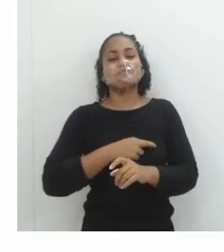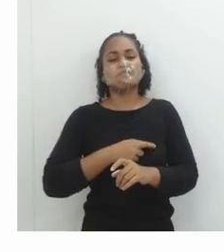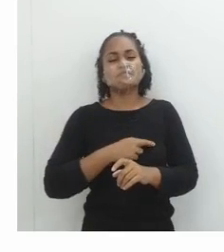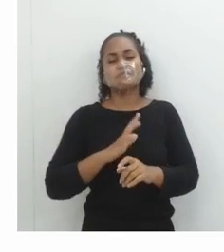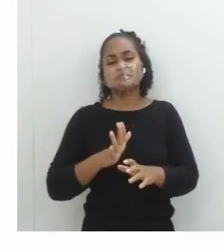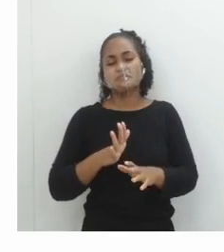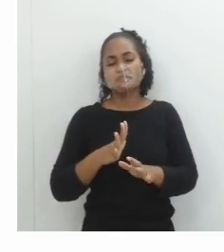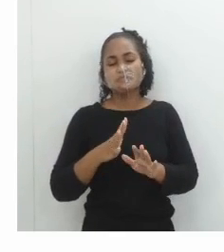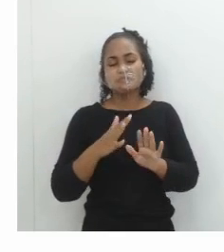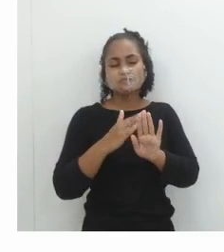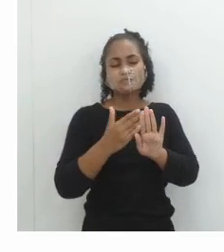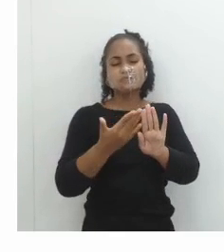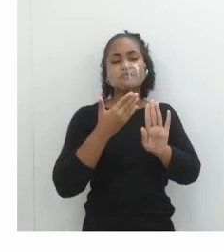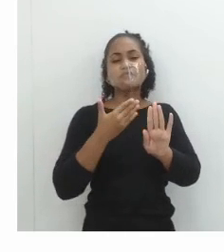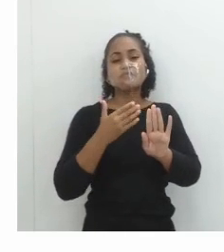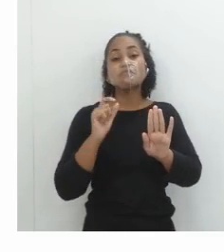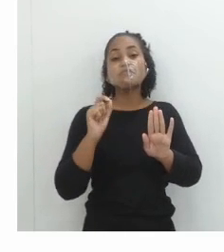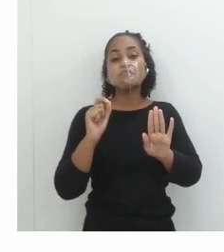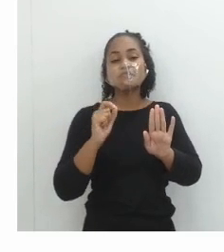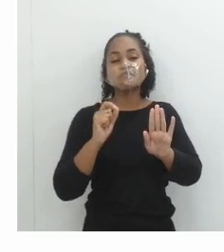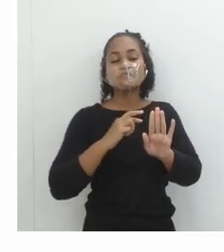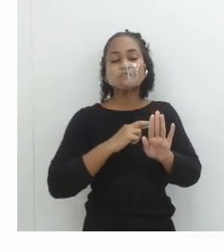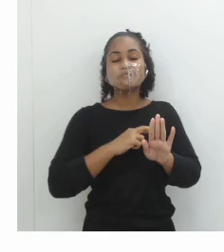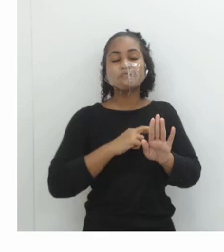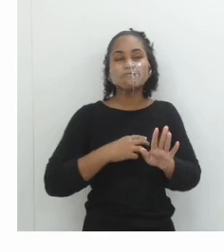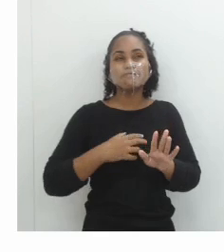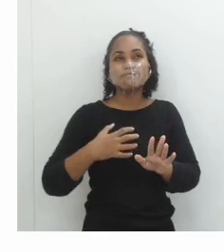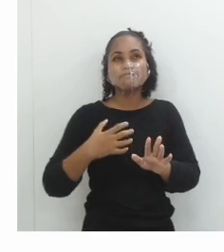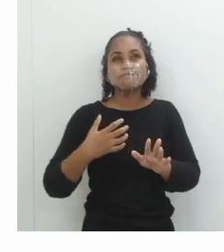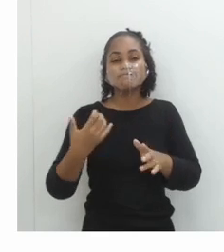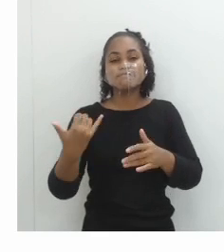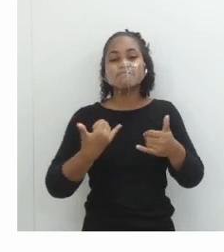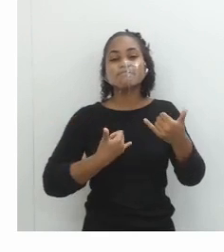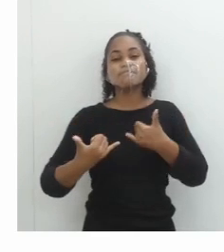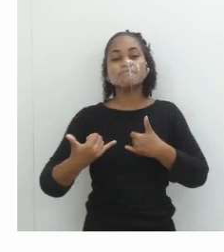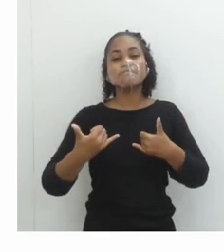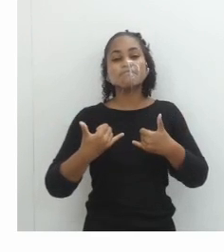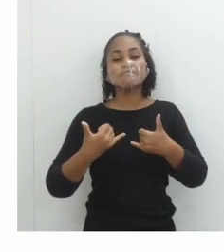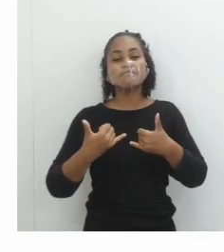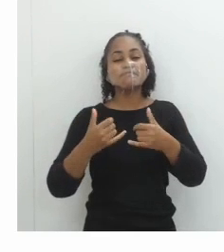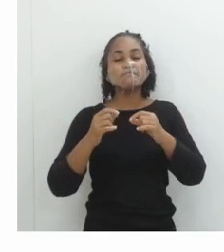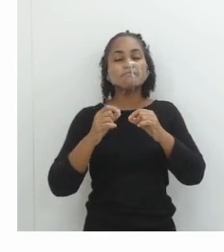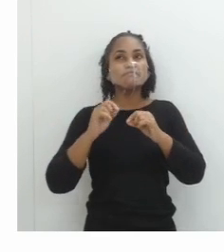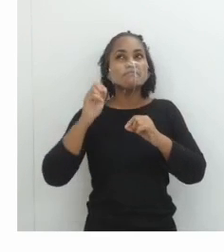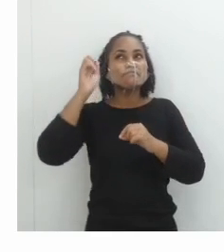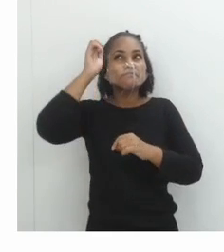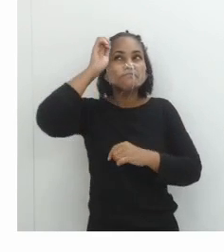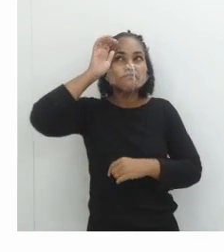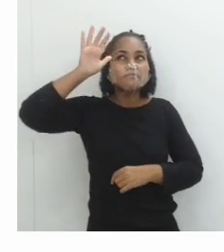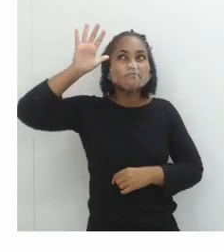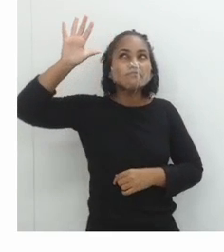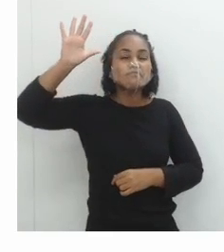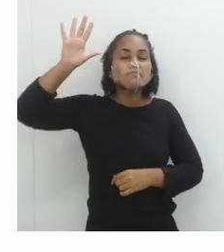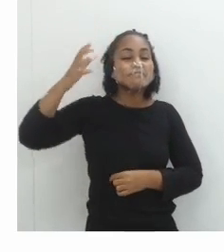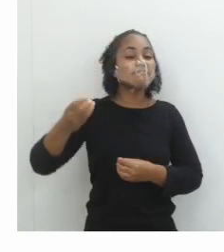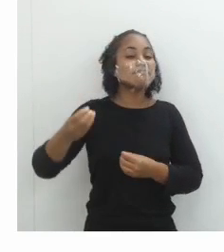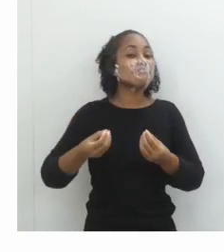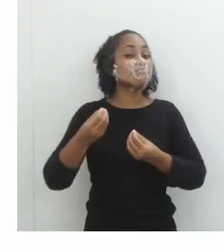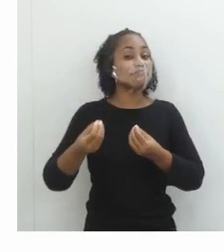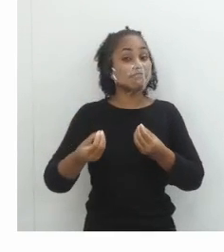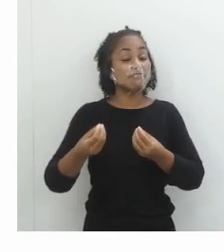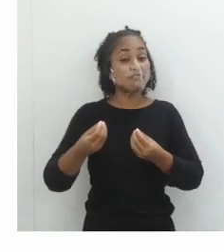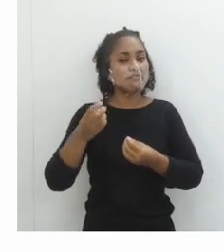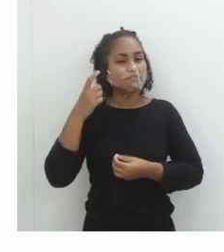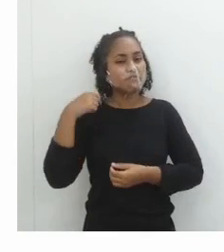que está subjetiva? É aquele que nos deixa com alguma informação nas entrelinhas, né? É que a gente